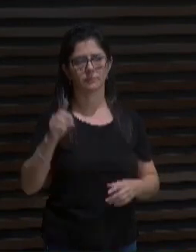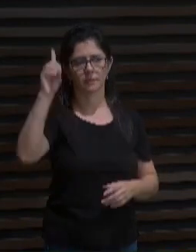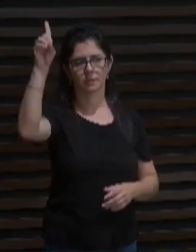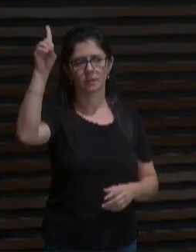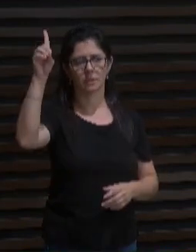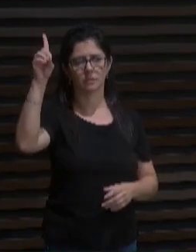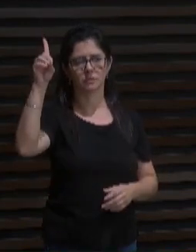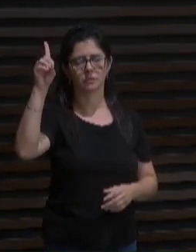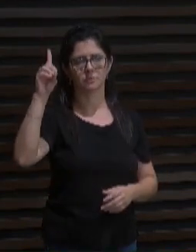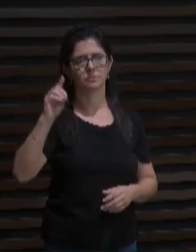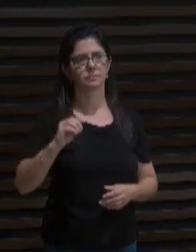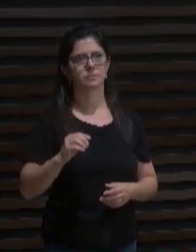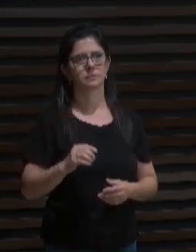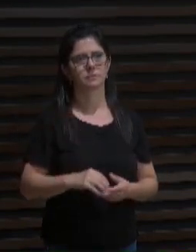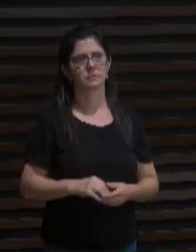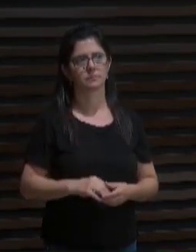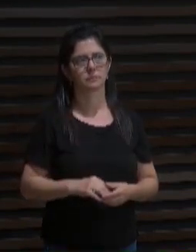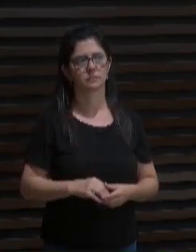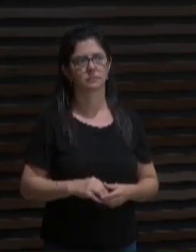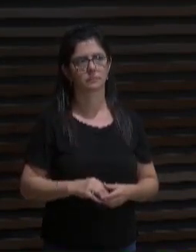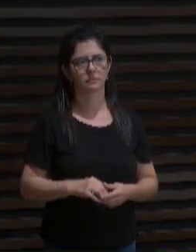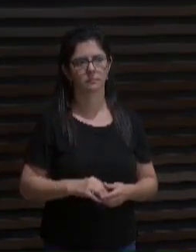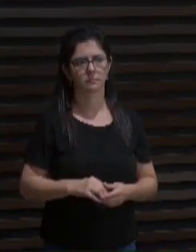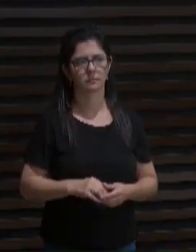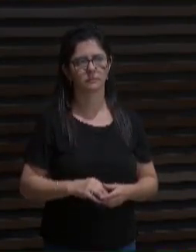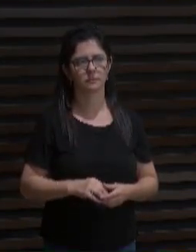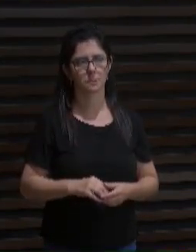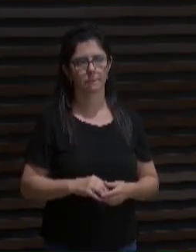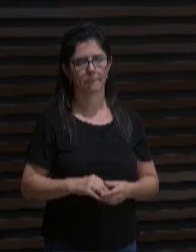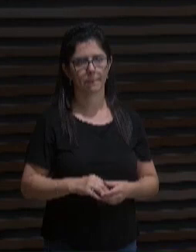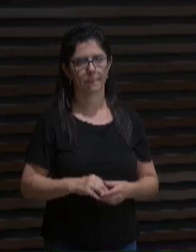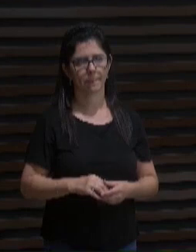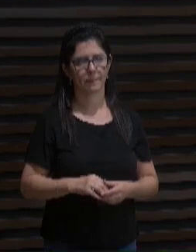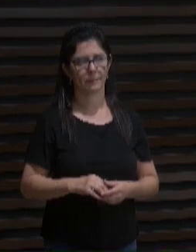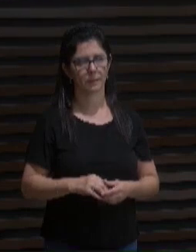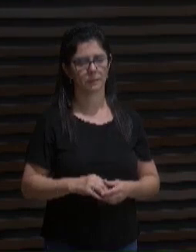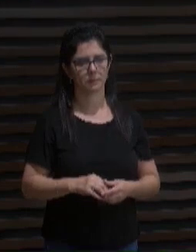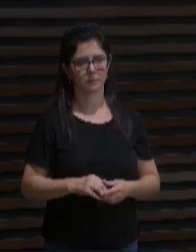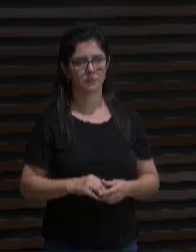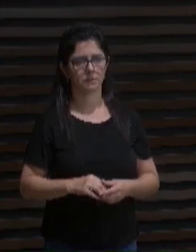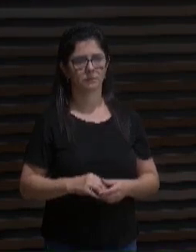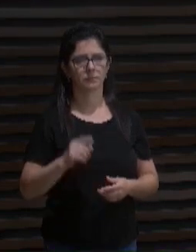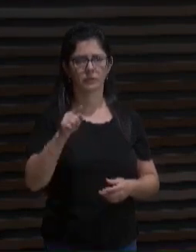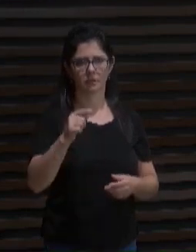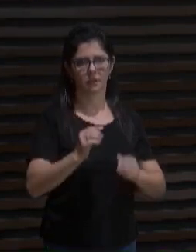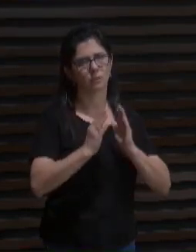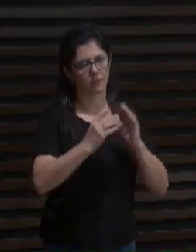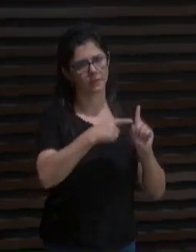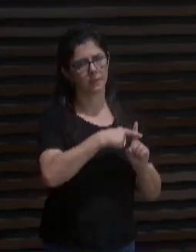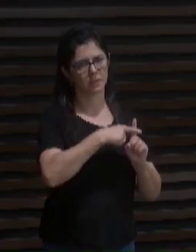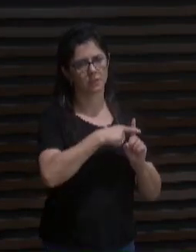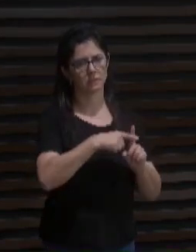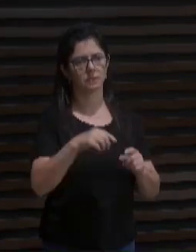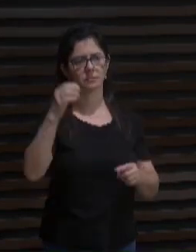gracioso, eu vou ler aqui, tá? Você pode, você está sozinho, você traz para você. Você está com a igreja, você traz para o coletivo. Seja